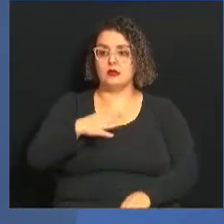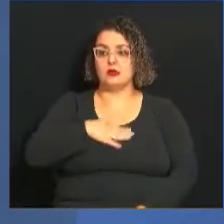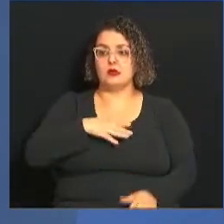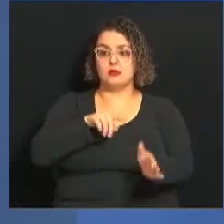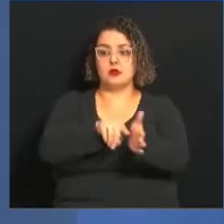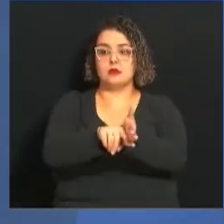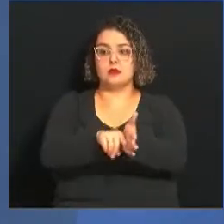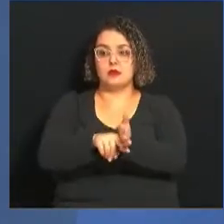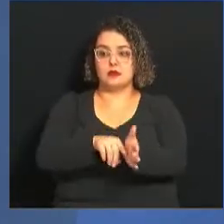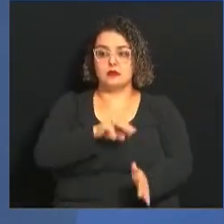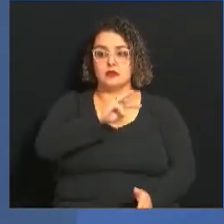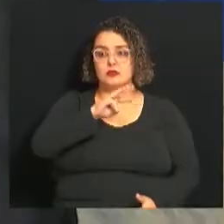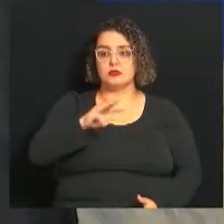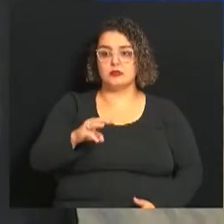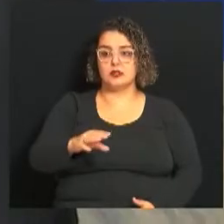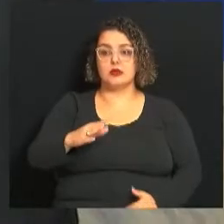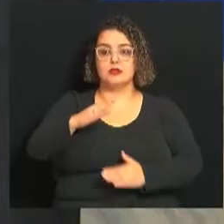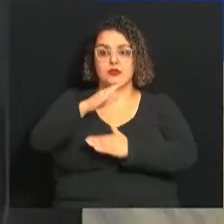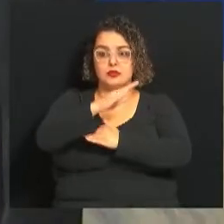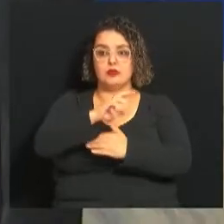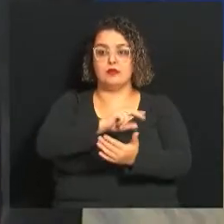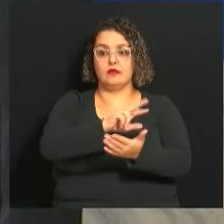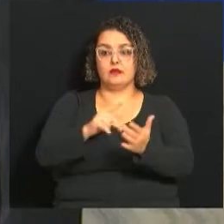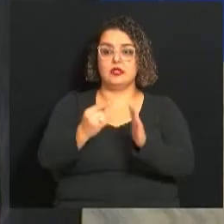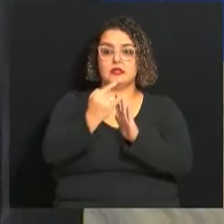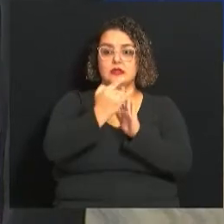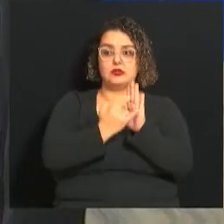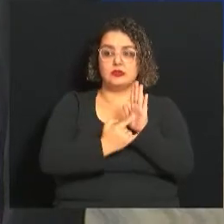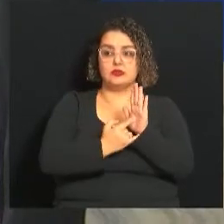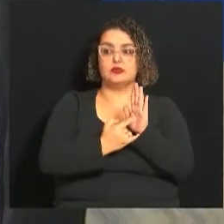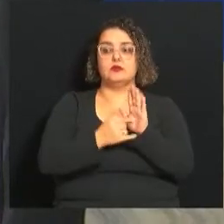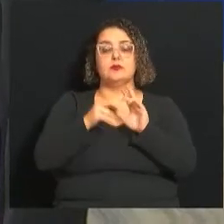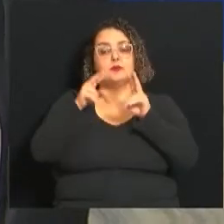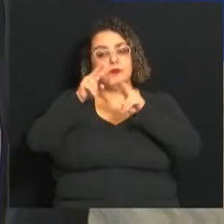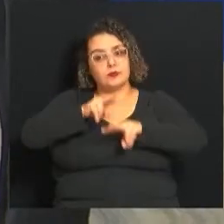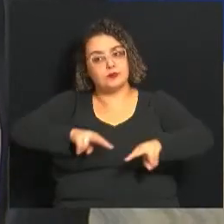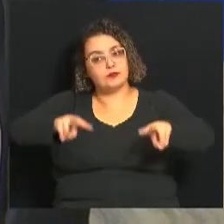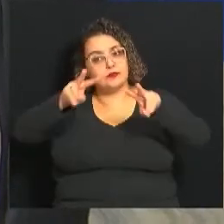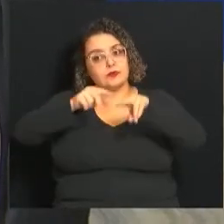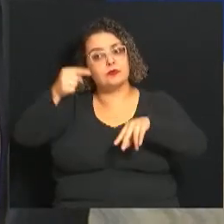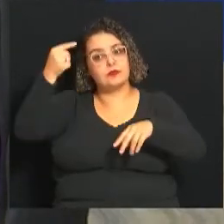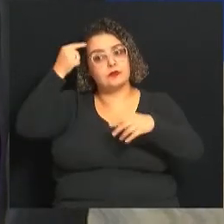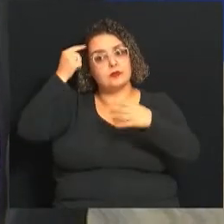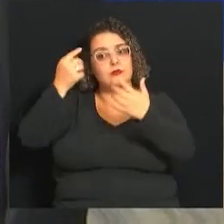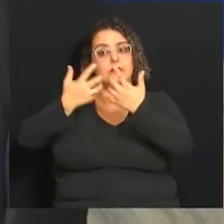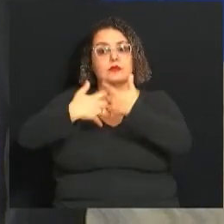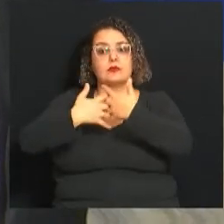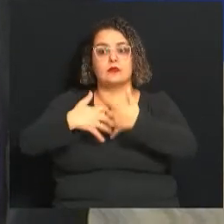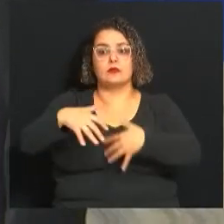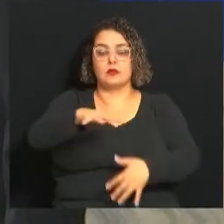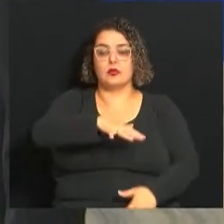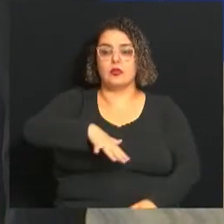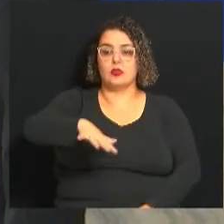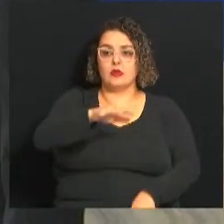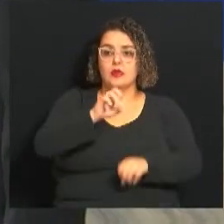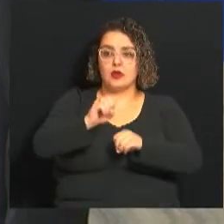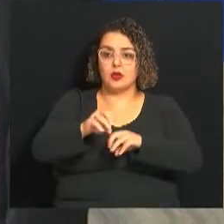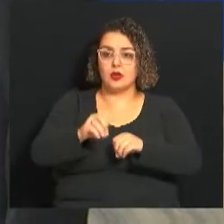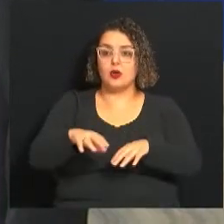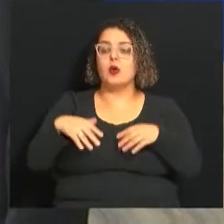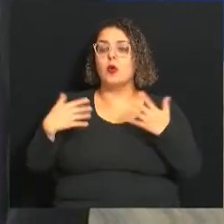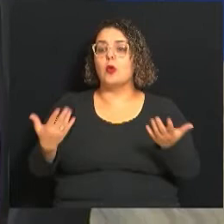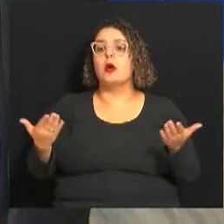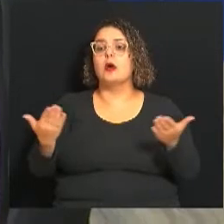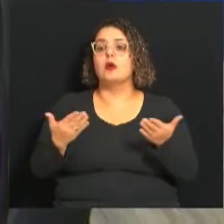site da Câmara, eu vi que a senhora tem vários documentos com essa visão, pensando na área da educação. Qual é hoje, vereadora, a